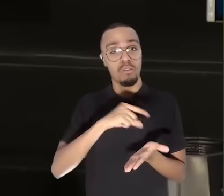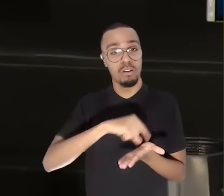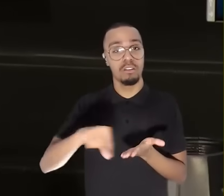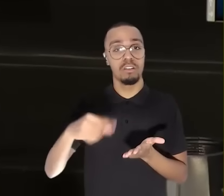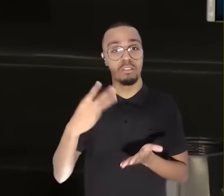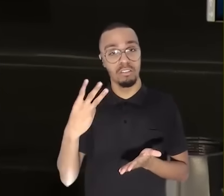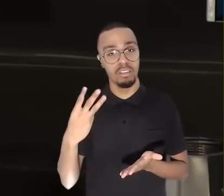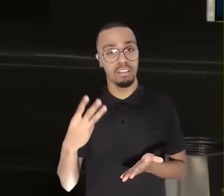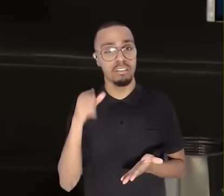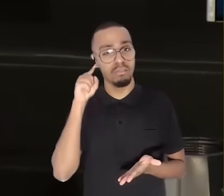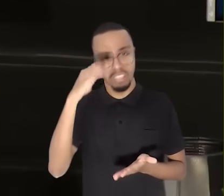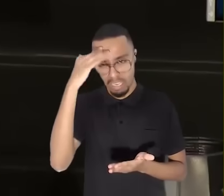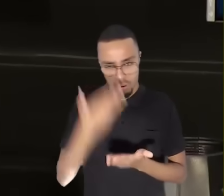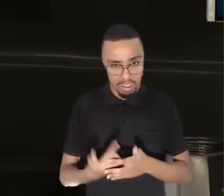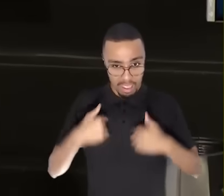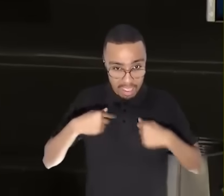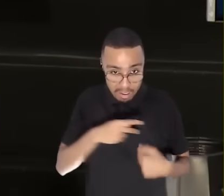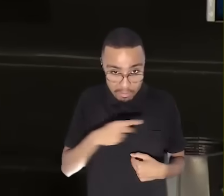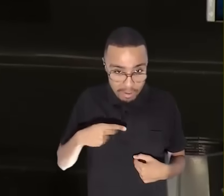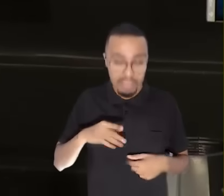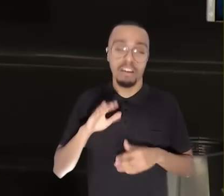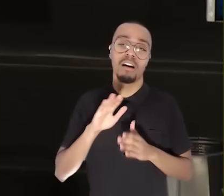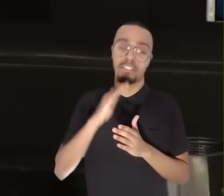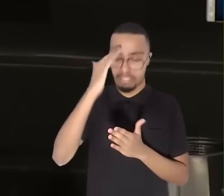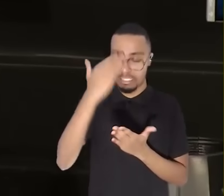Se você não crê em mim, creia na Bíblia.